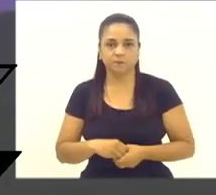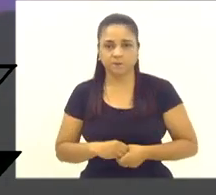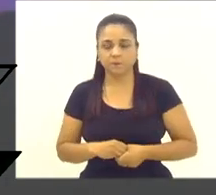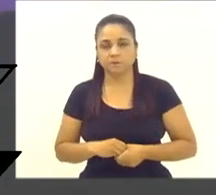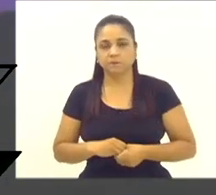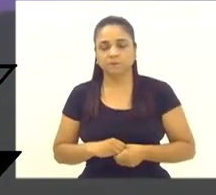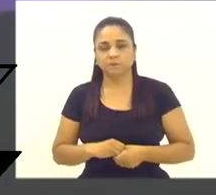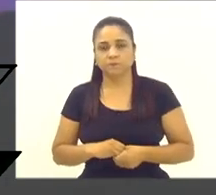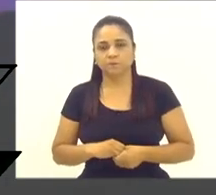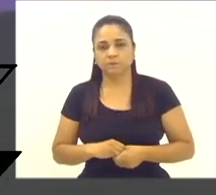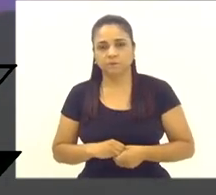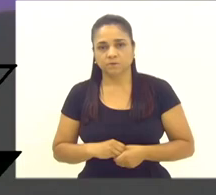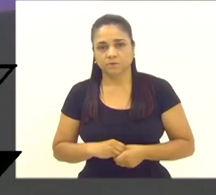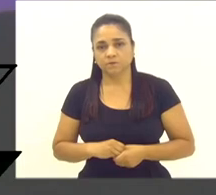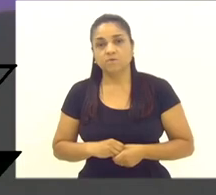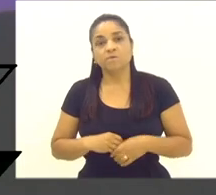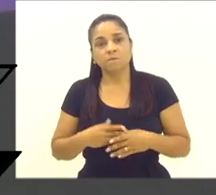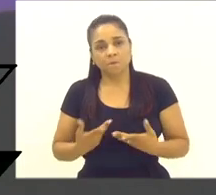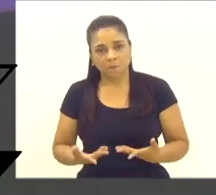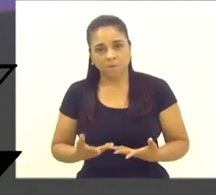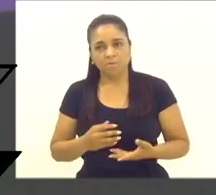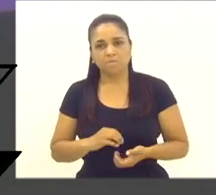E aí